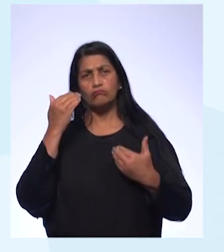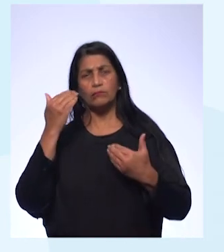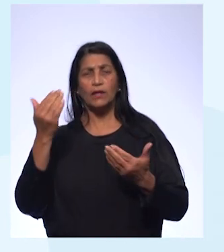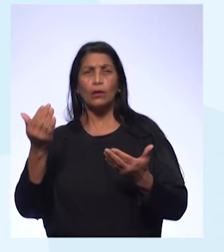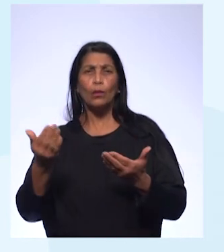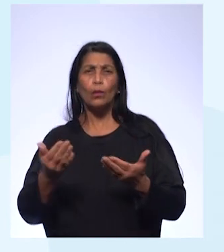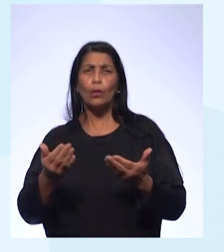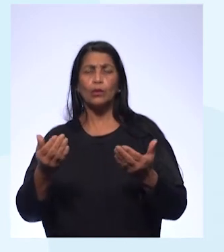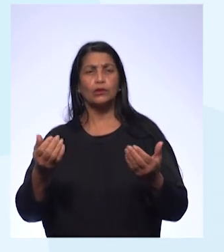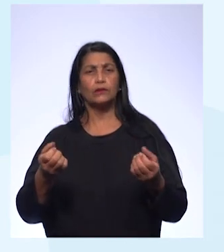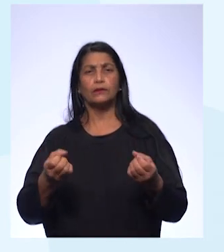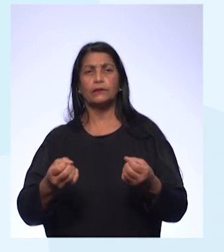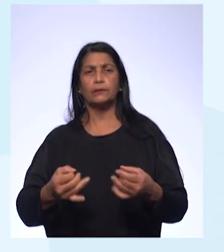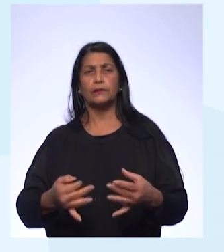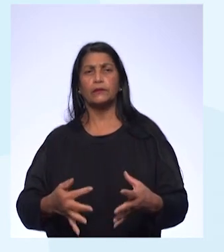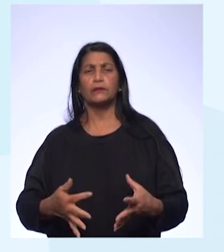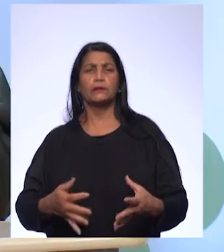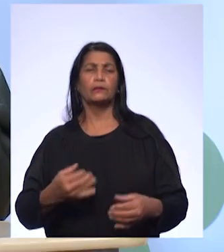de hoje.